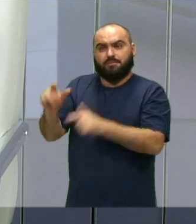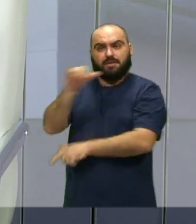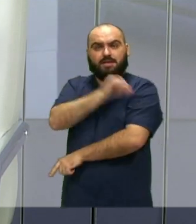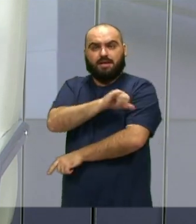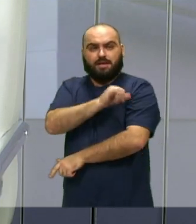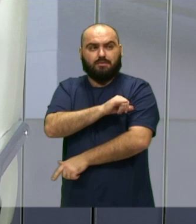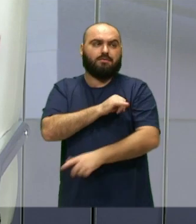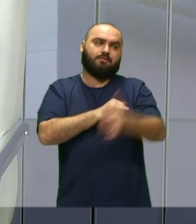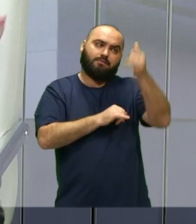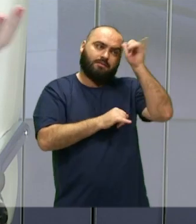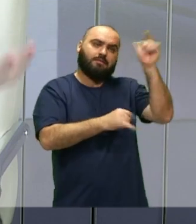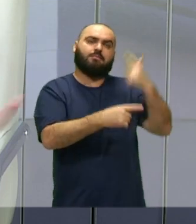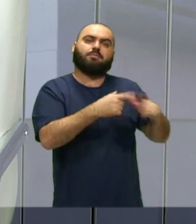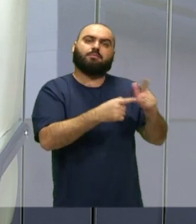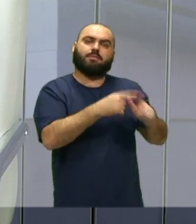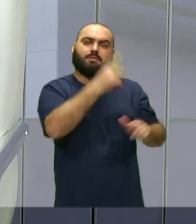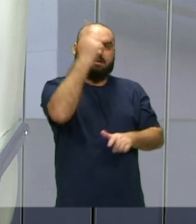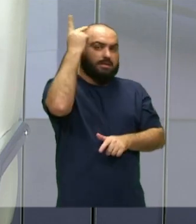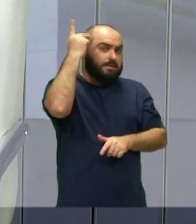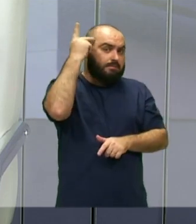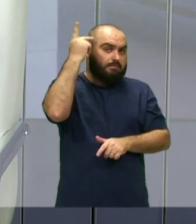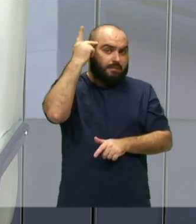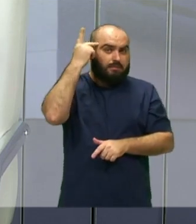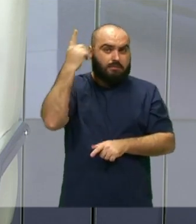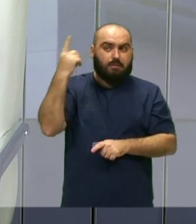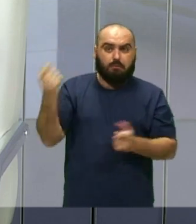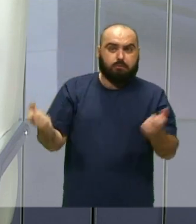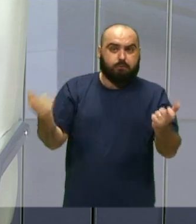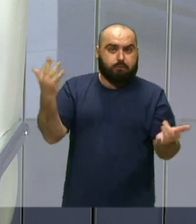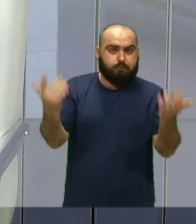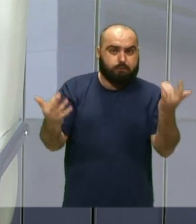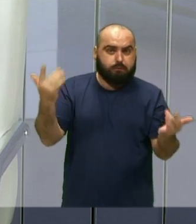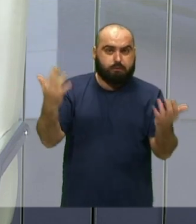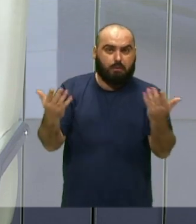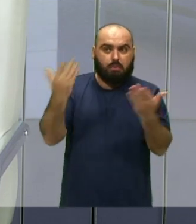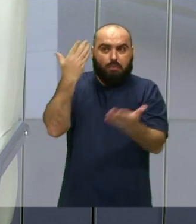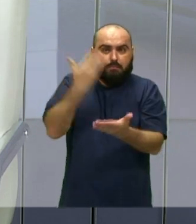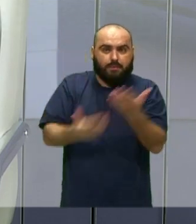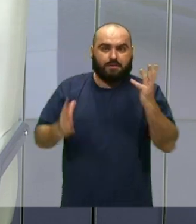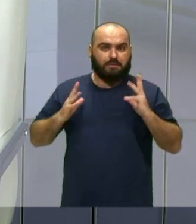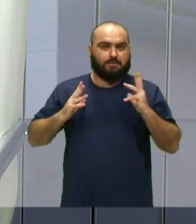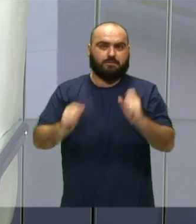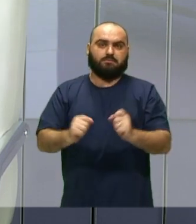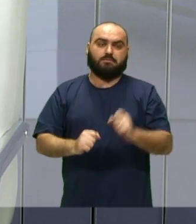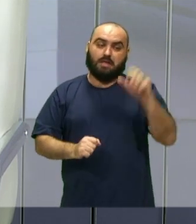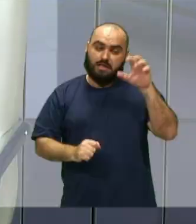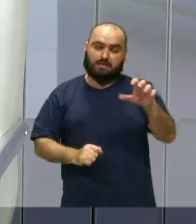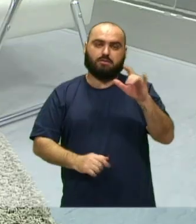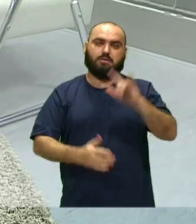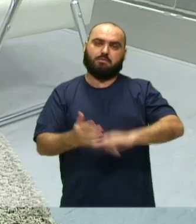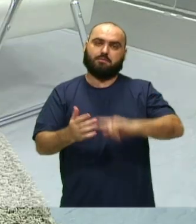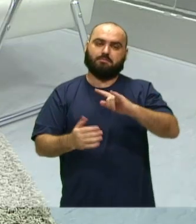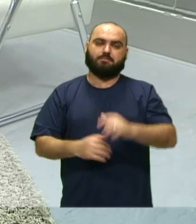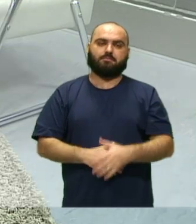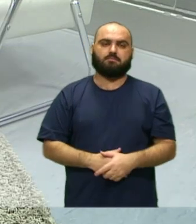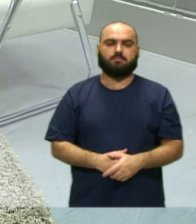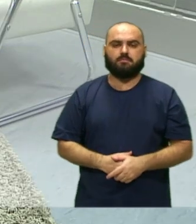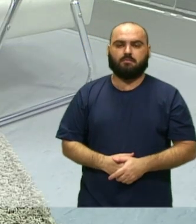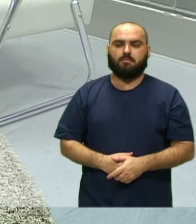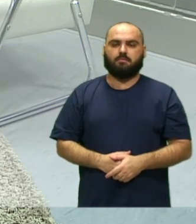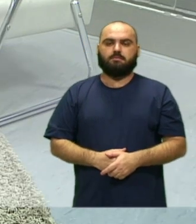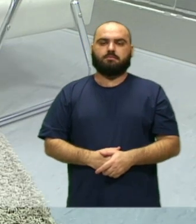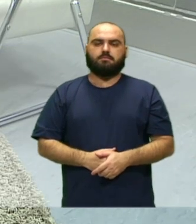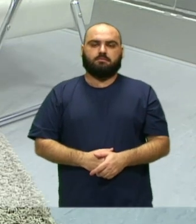A gente vê tudo incendiado e perdendo a história do nosso país assim. Esses requerimentos são referentes a isso. Esse setor aqui, ele merece